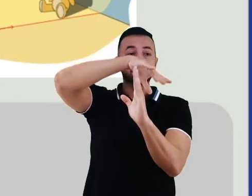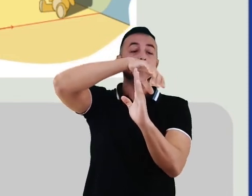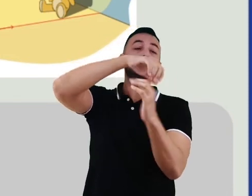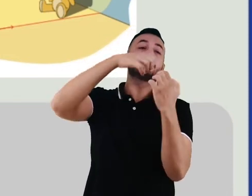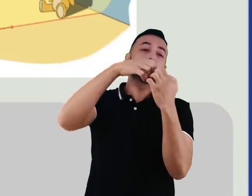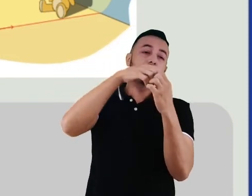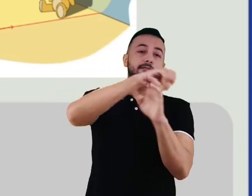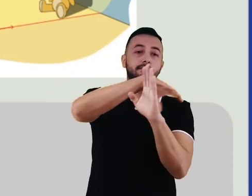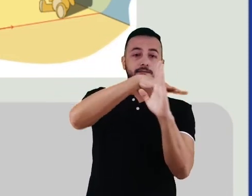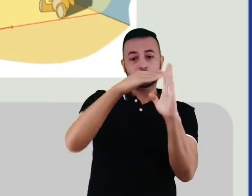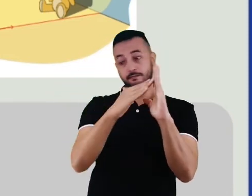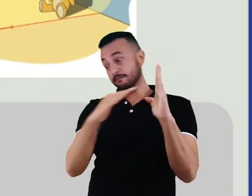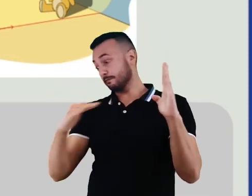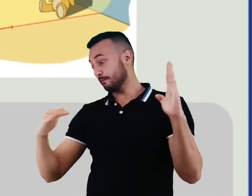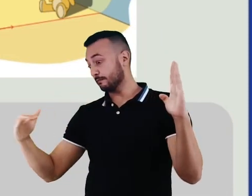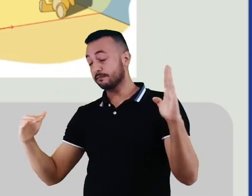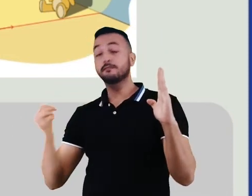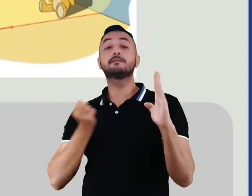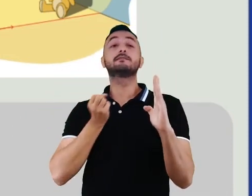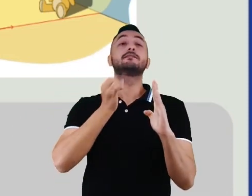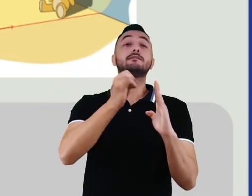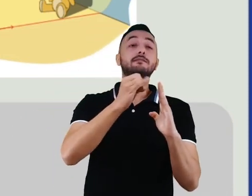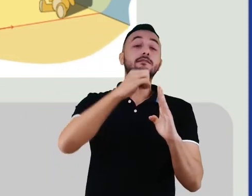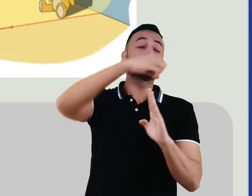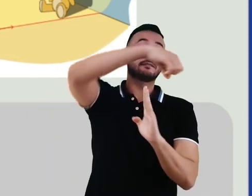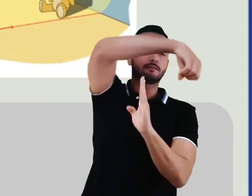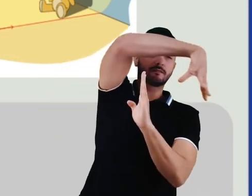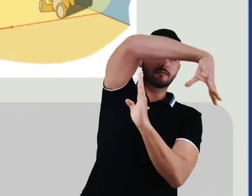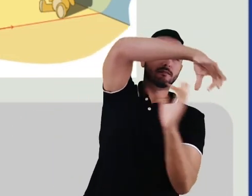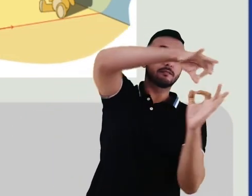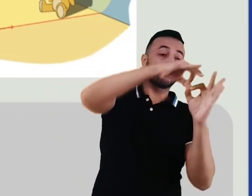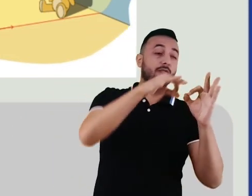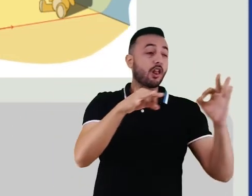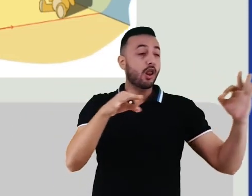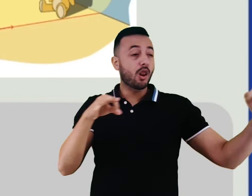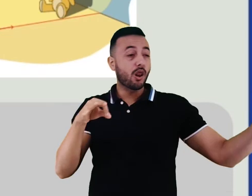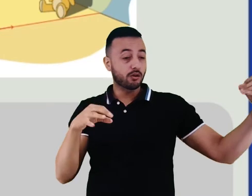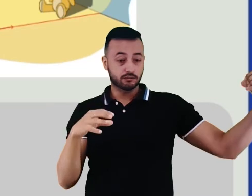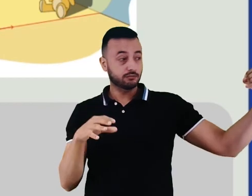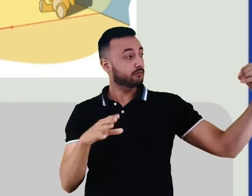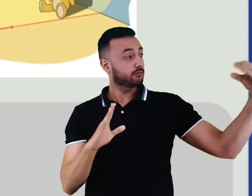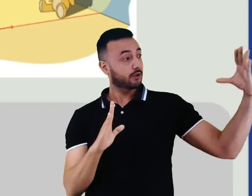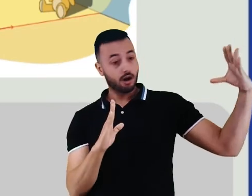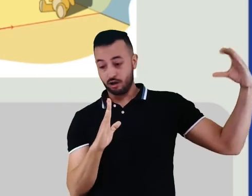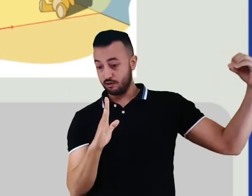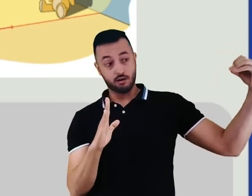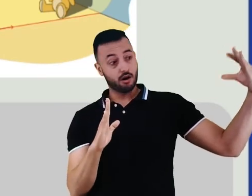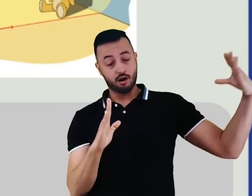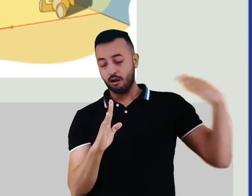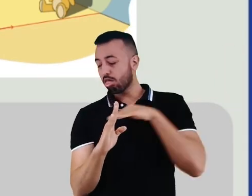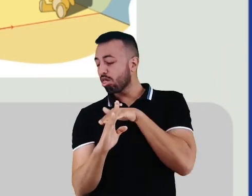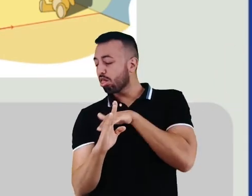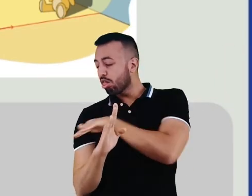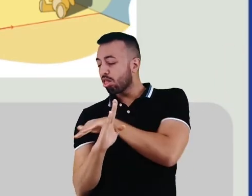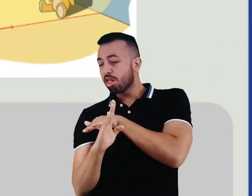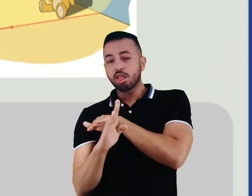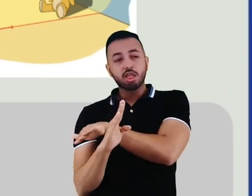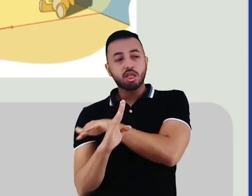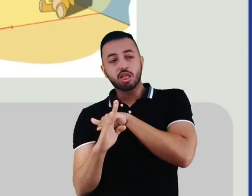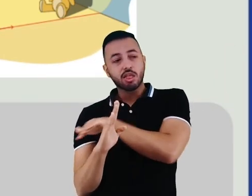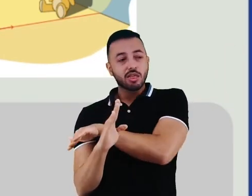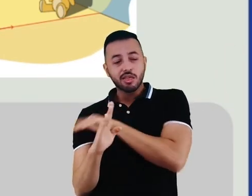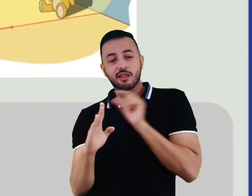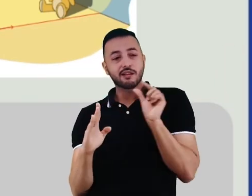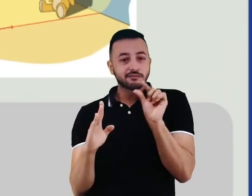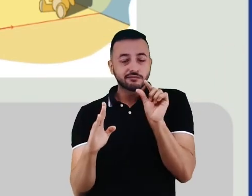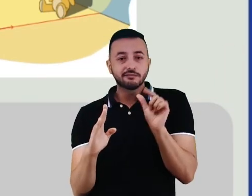ursinho. E quanto mais distante da fonte de luz, menor vai ser a sombra. Por isso que ao meio-dia o Sol está mais distante, porque